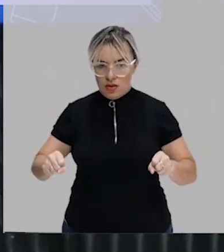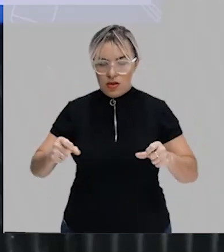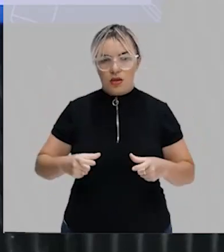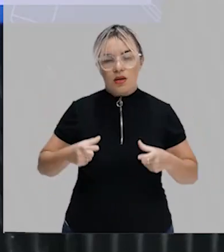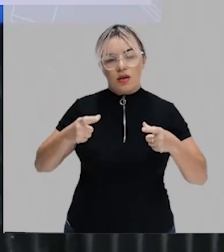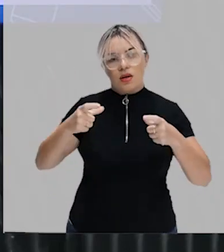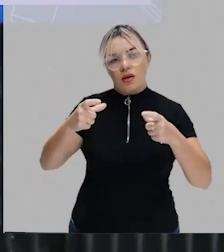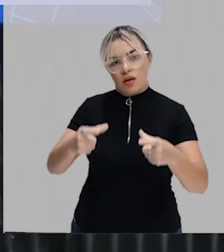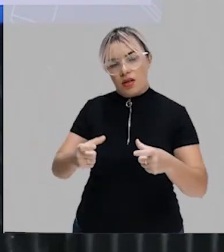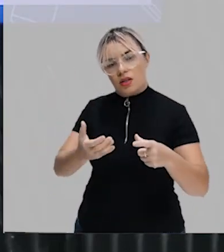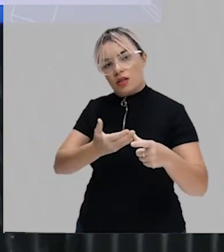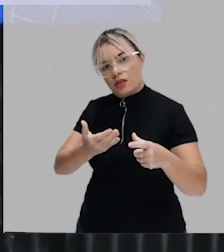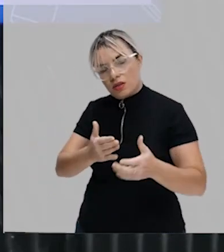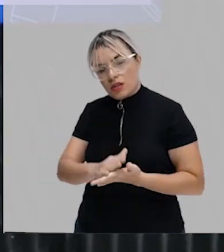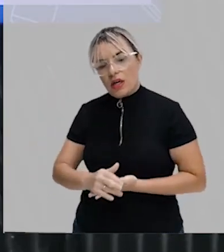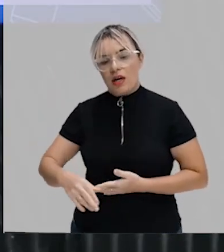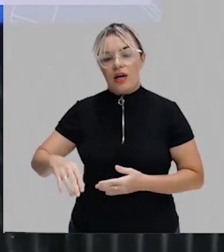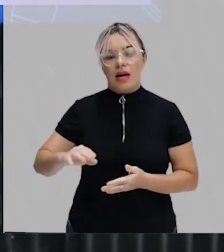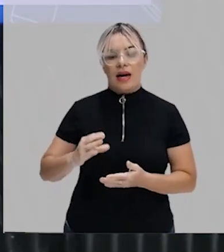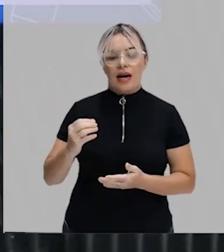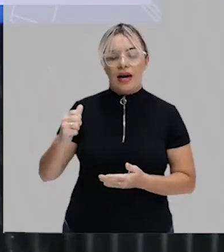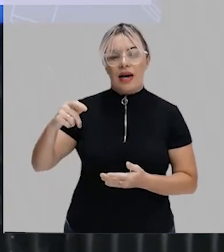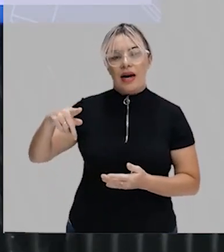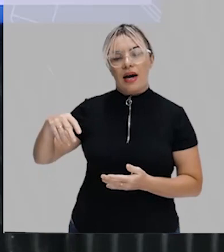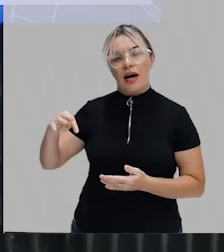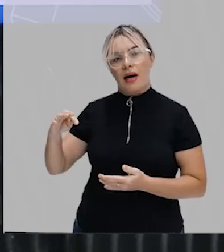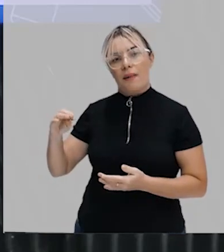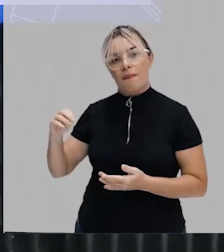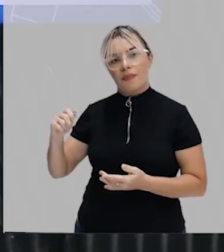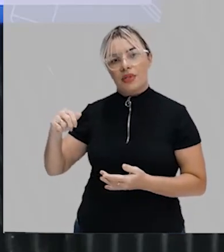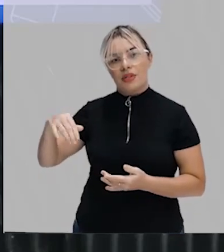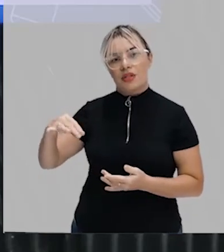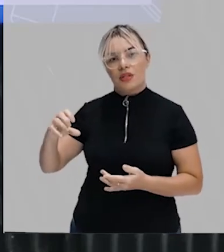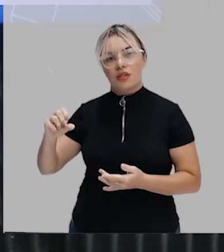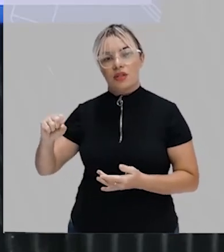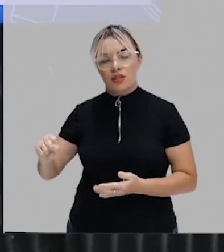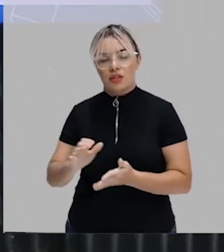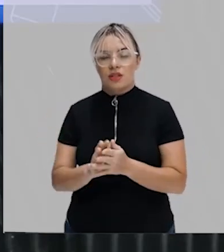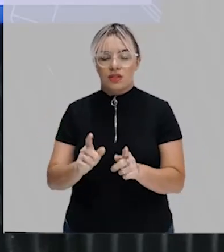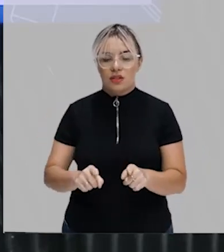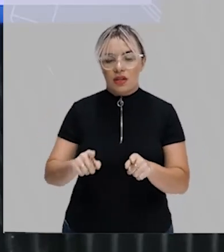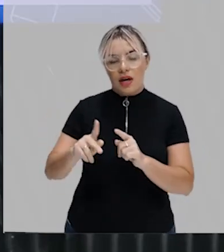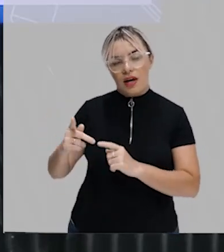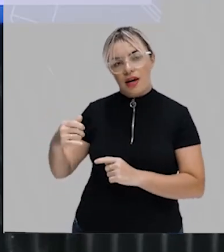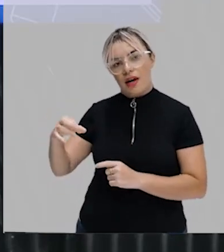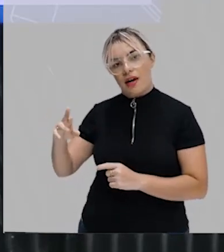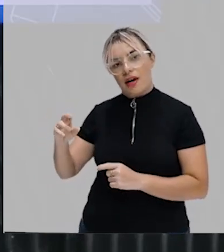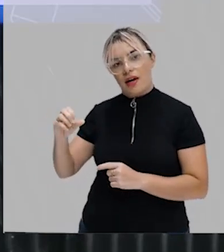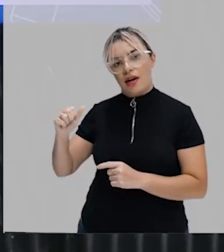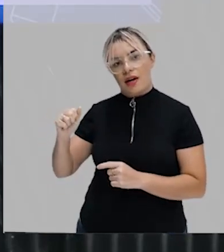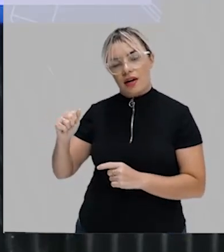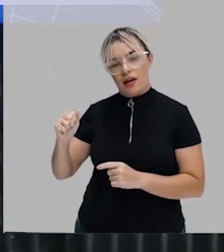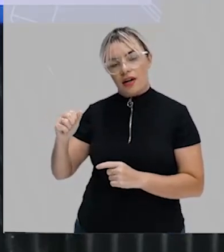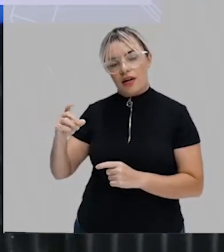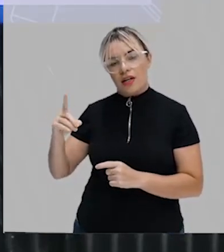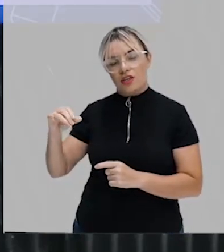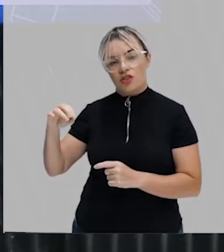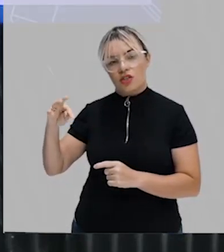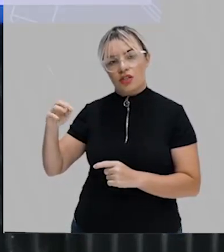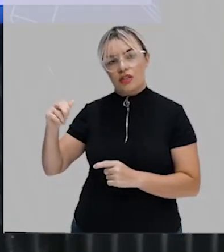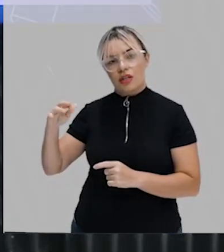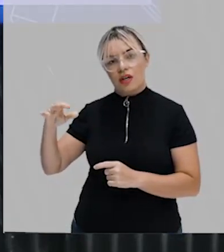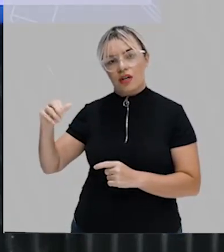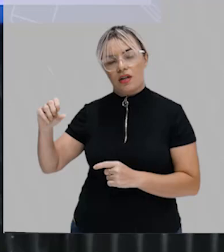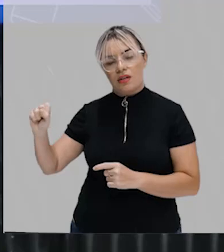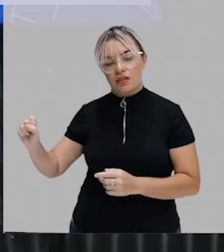hereditárias. Além de uma documentação jurídica, como a Carta de Foral, que estabelece direitos